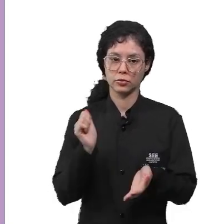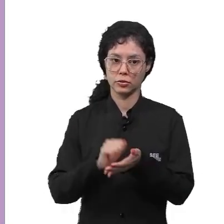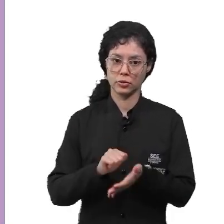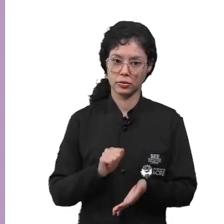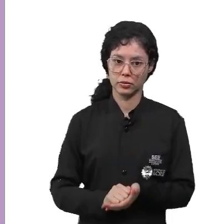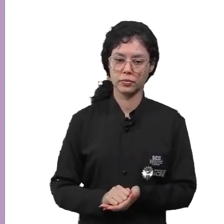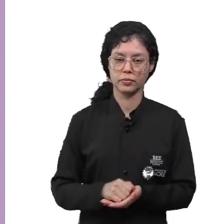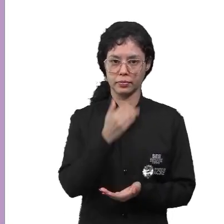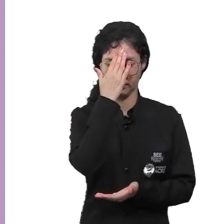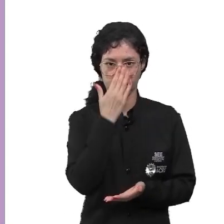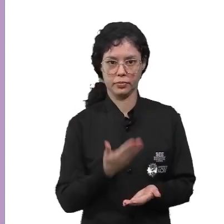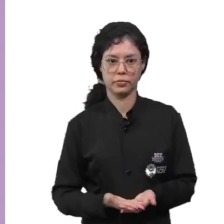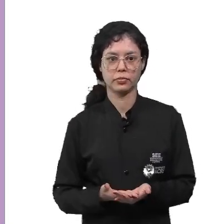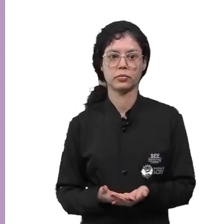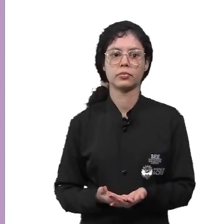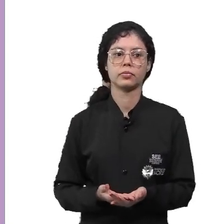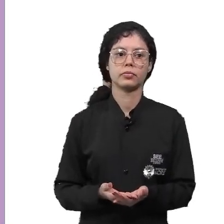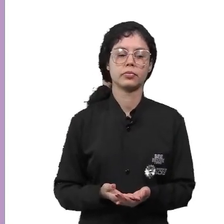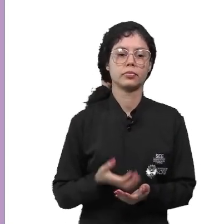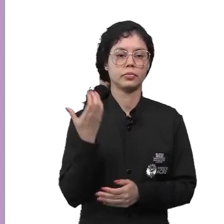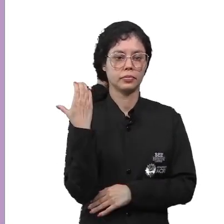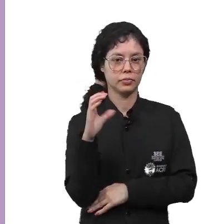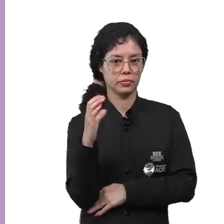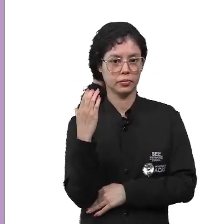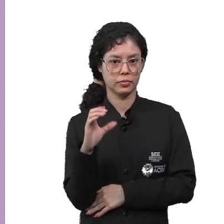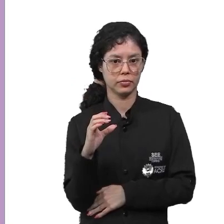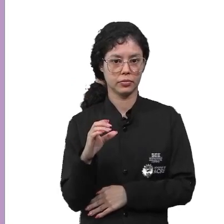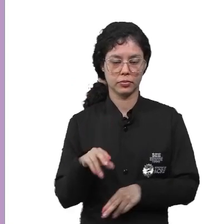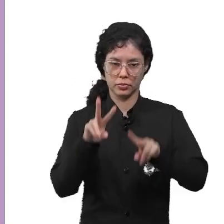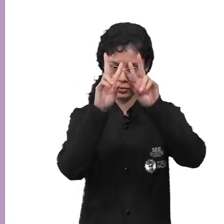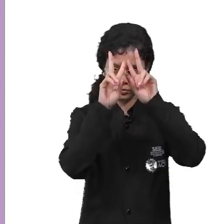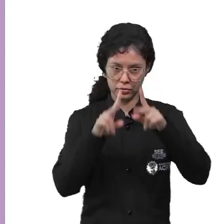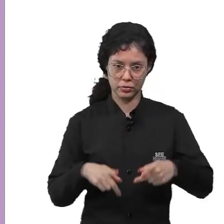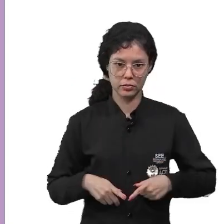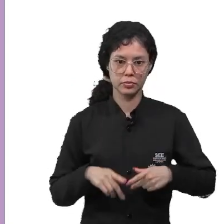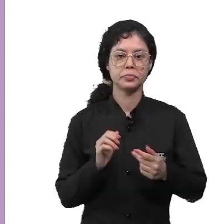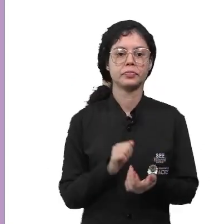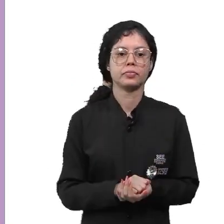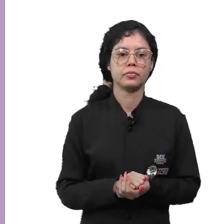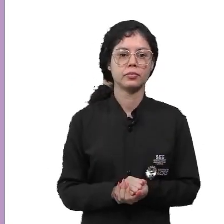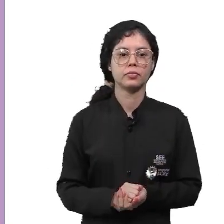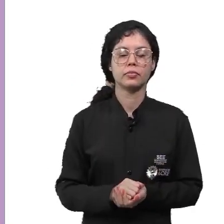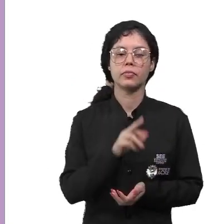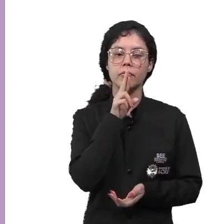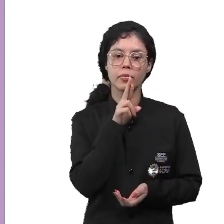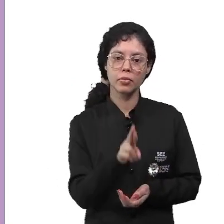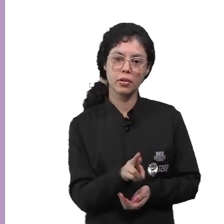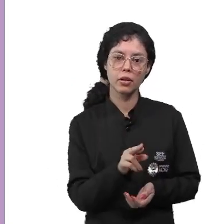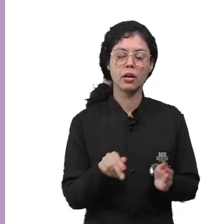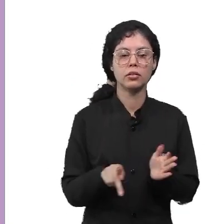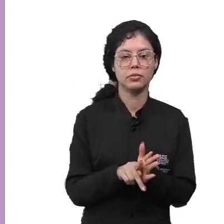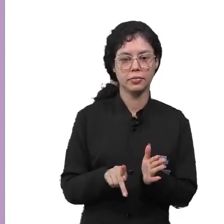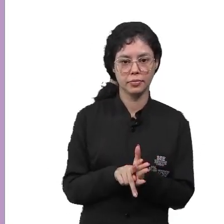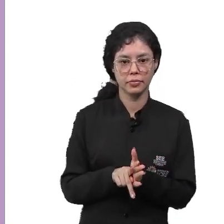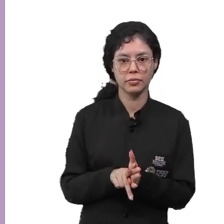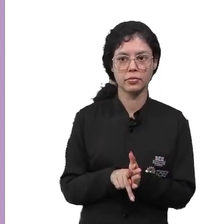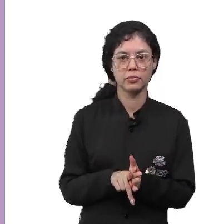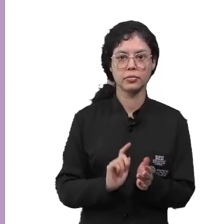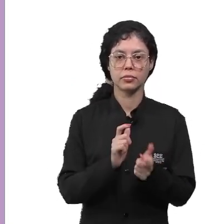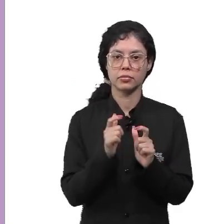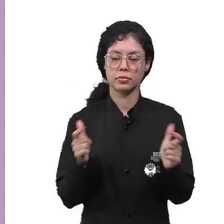Descrença que a ciência irá resolver o problema da humanidade. Ela resolve, soluciona